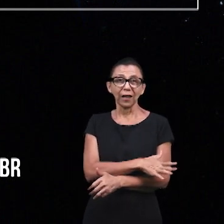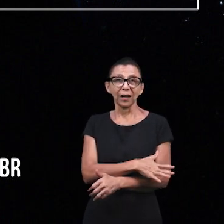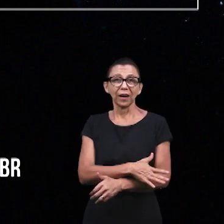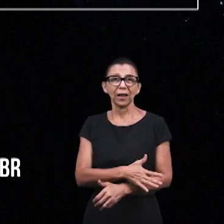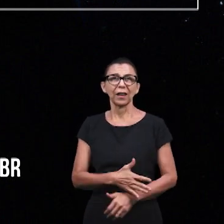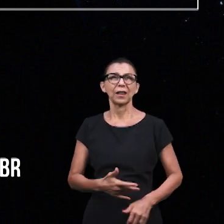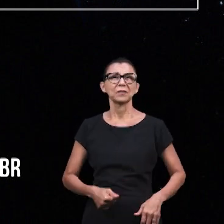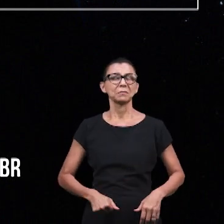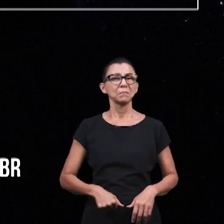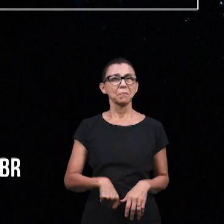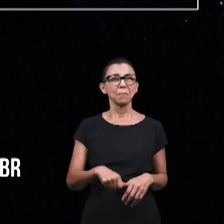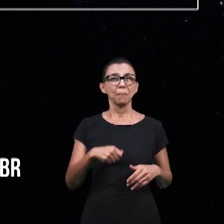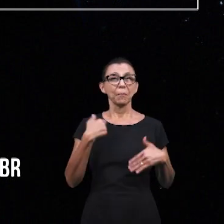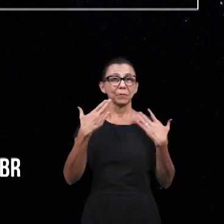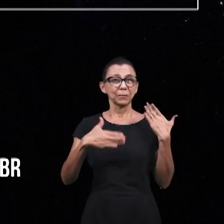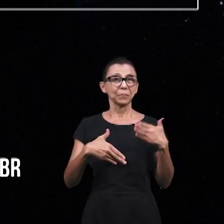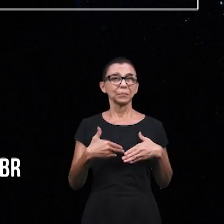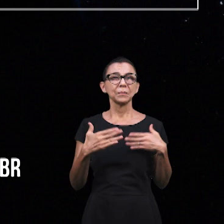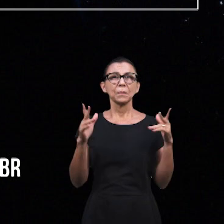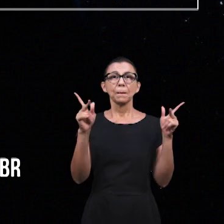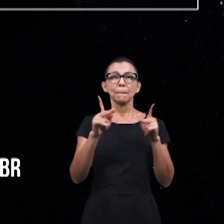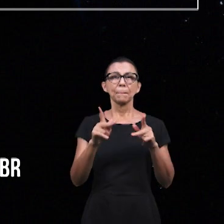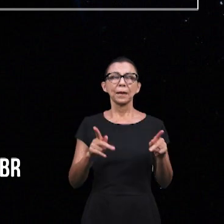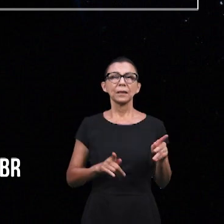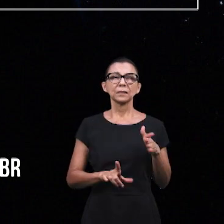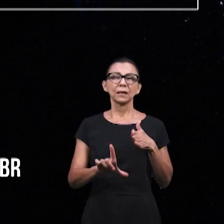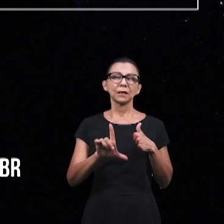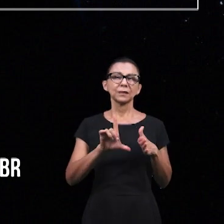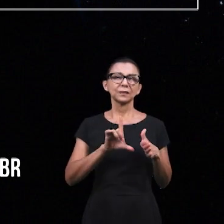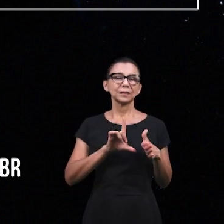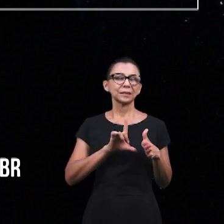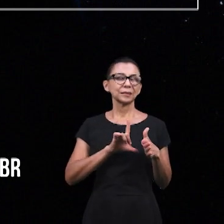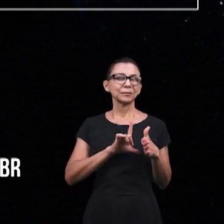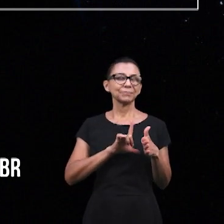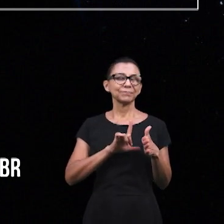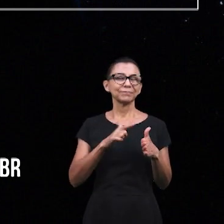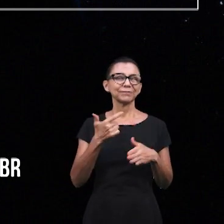paz nem alegria, até que o